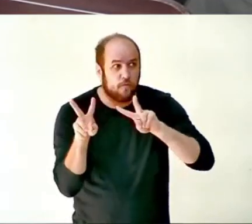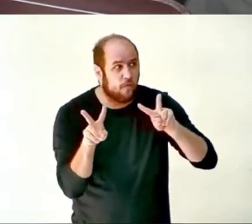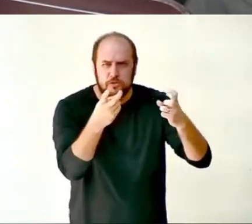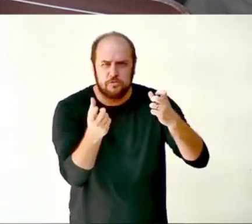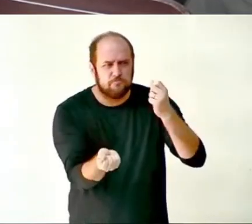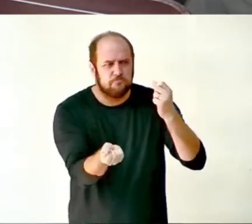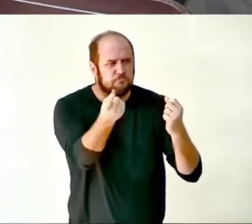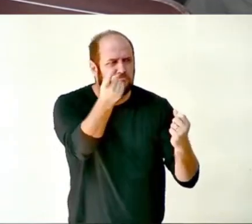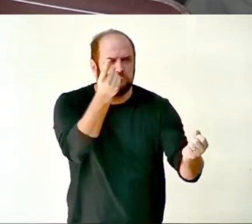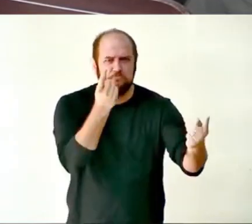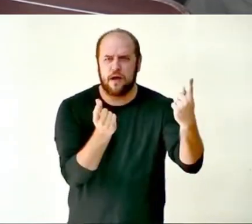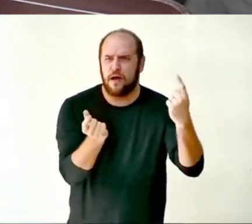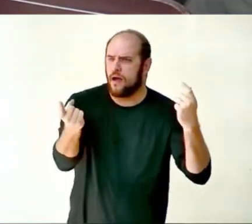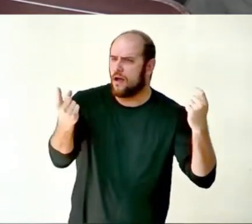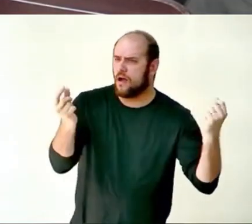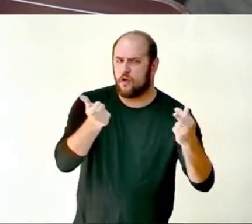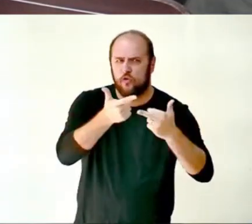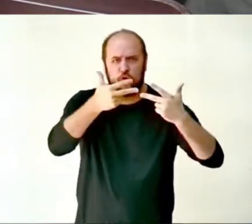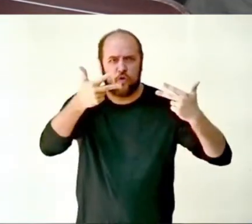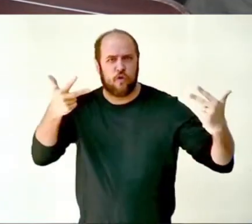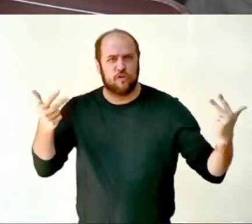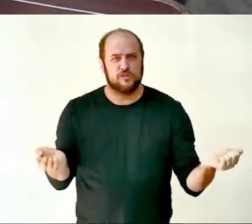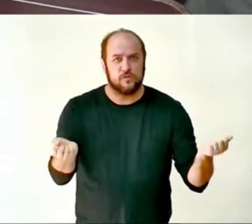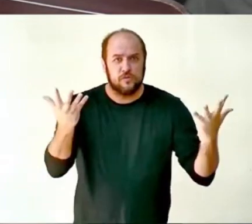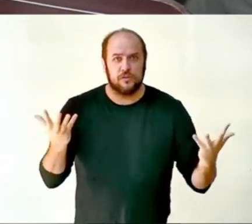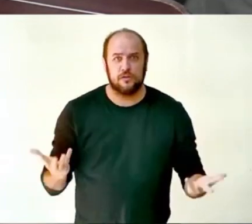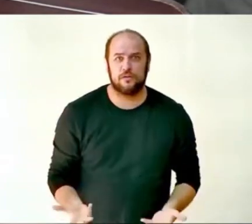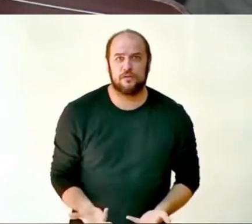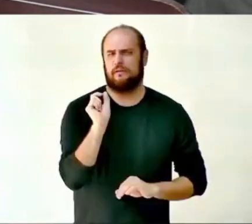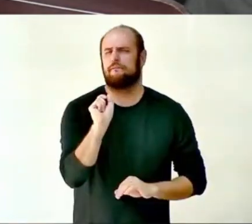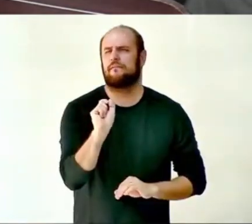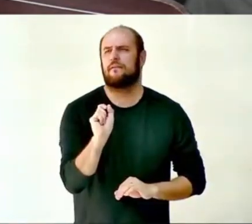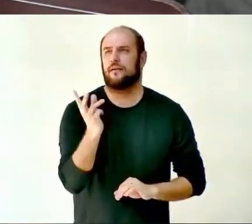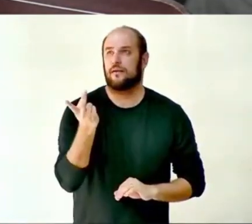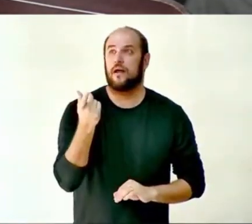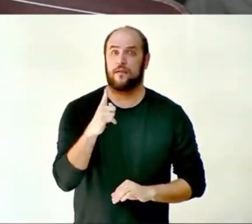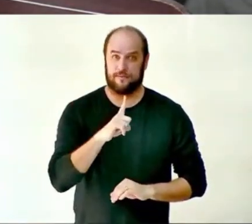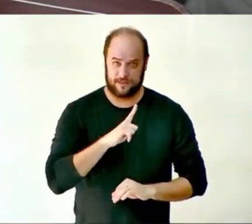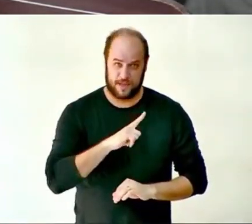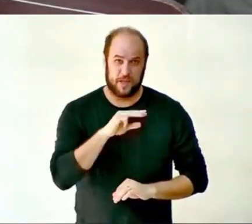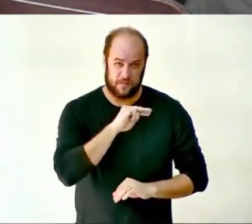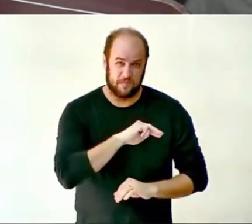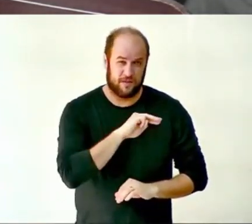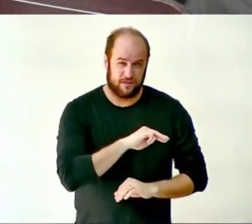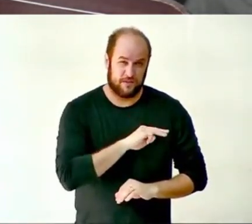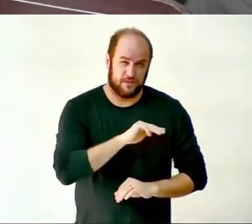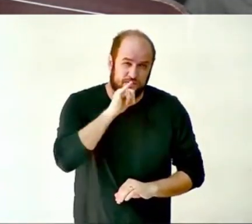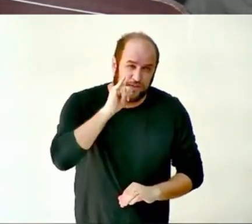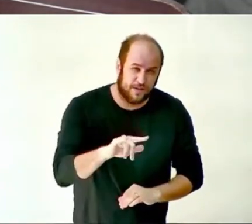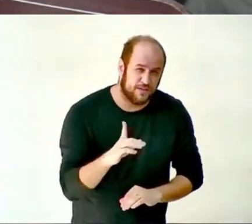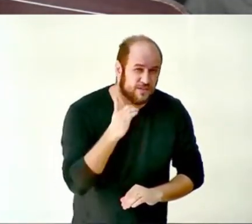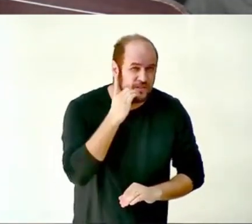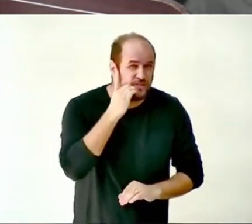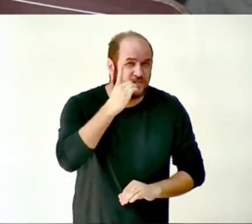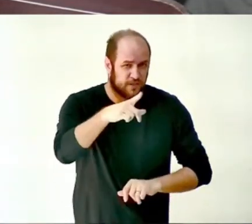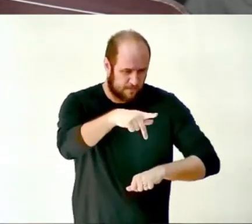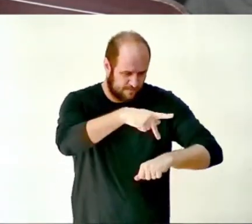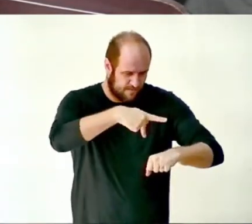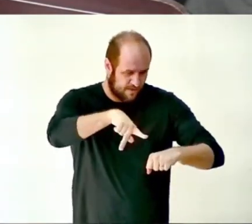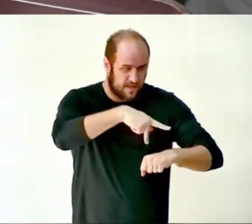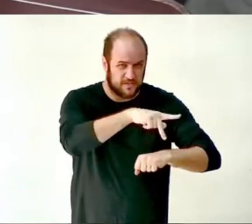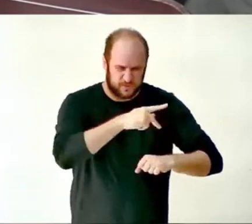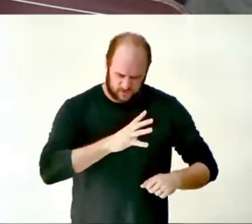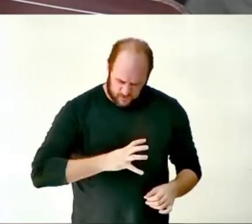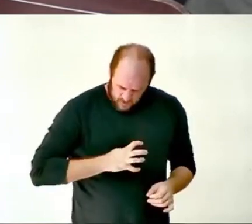sinais. O quanto nós estamos sóbrios acerca dos sinais. Haveria o dia em que as nações se odiariam